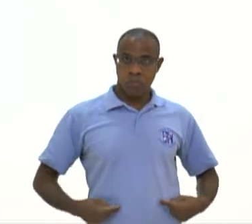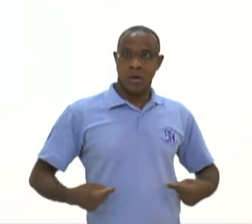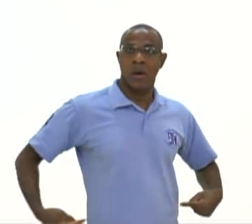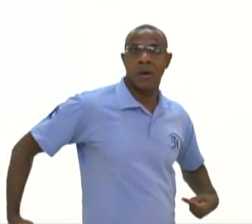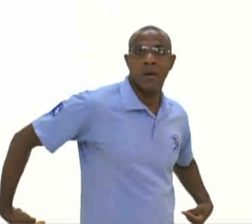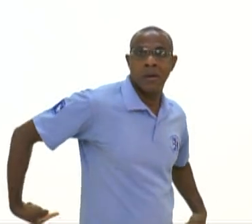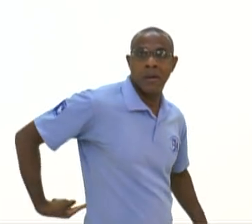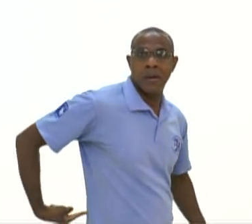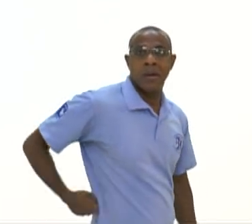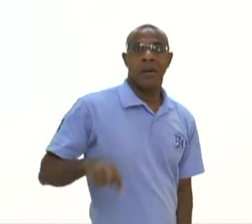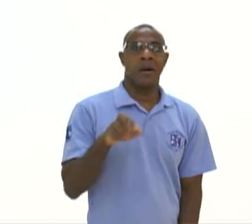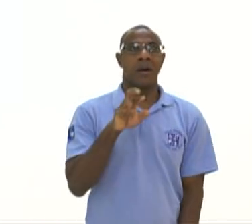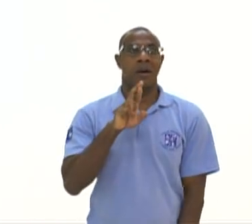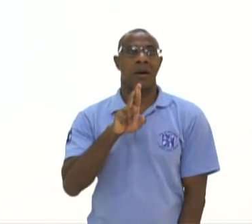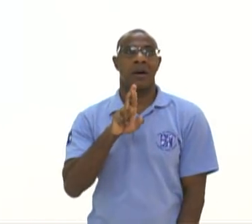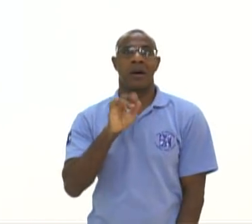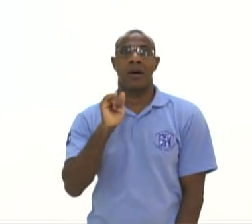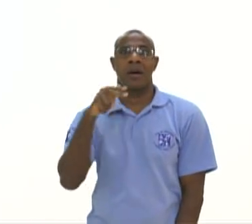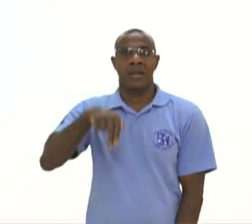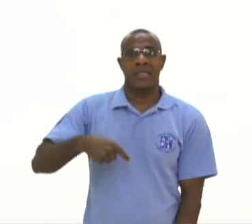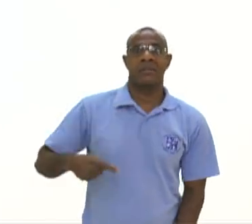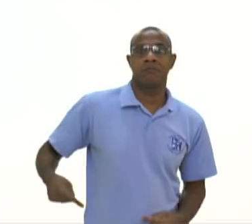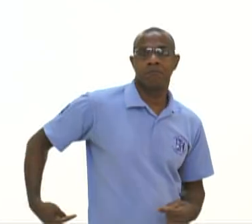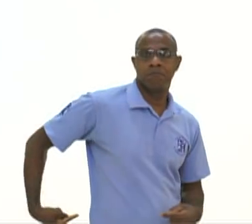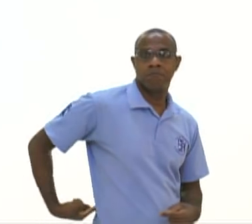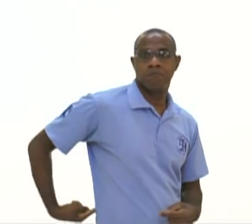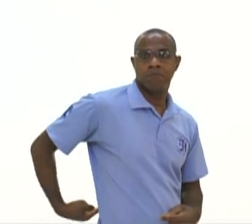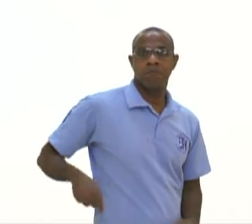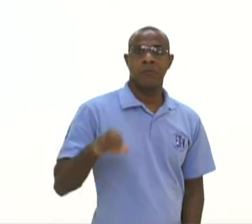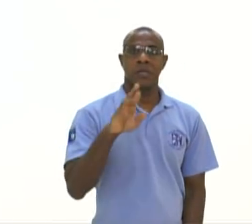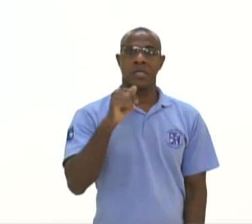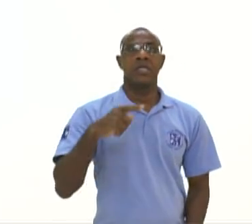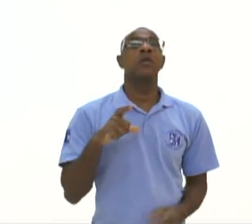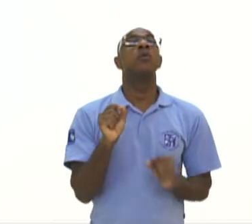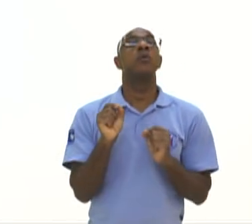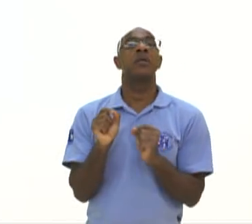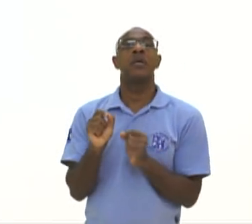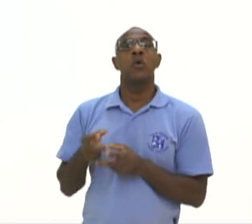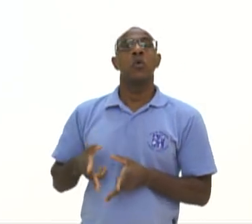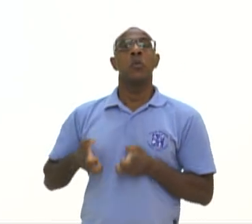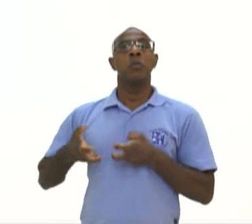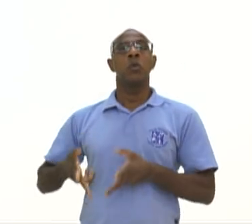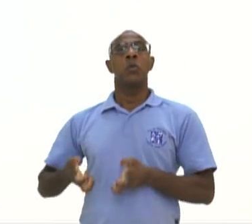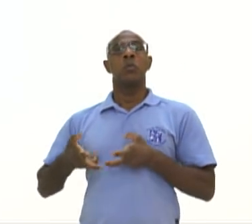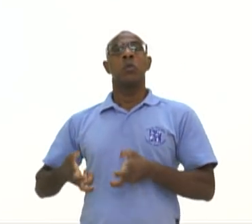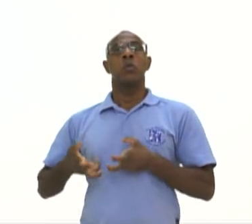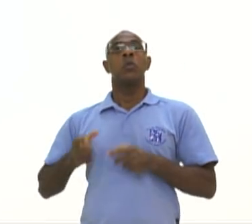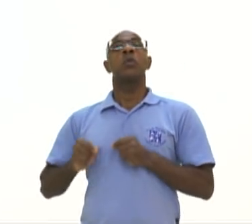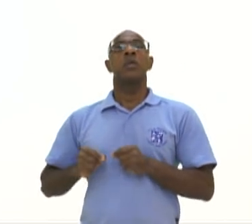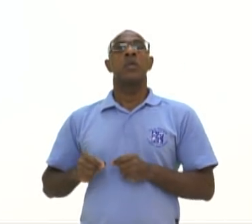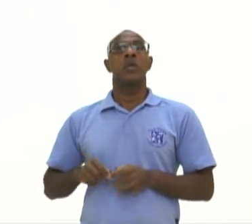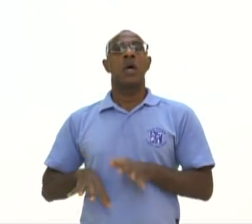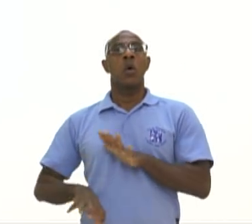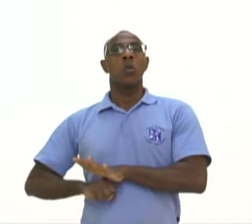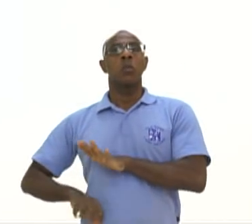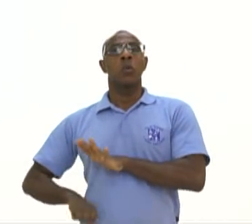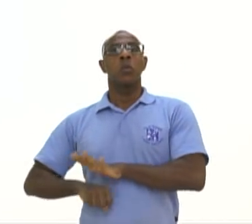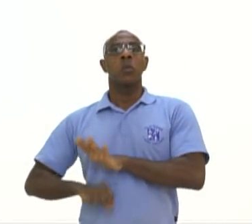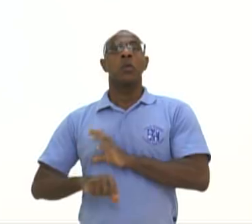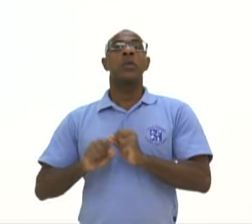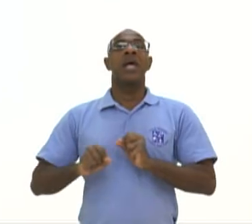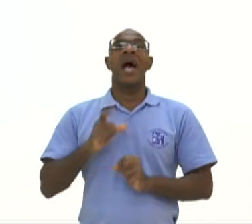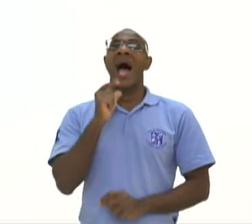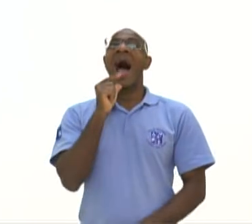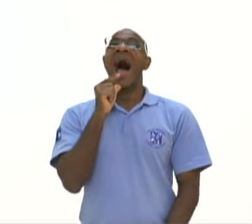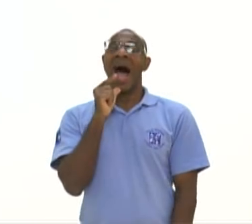nós vimos que uma das etapas da formação da urina é a reabsorção de água. Então, essa reabsorção ela é